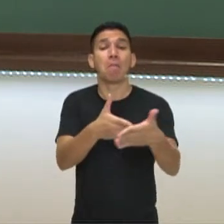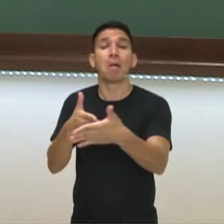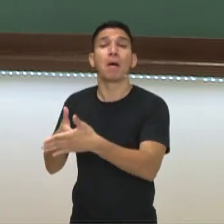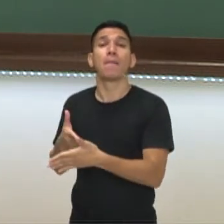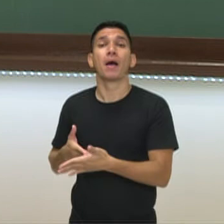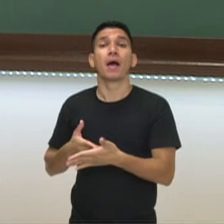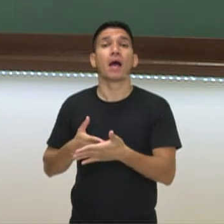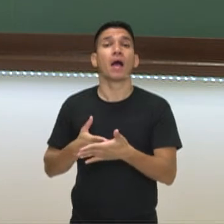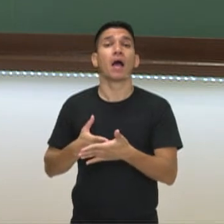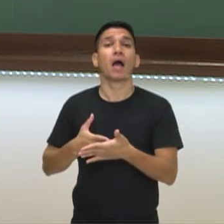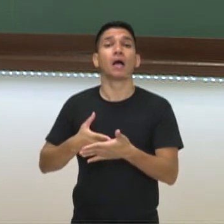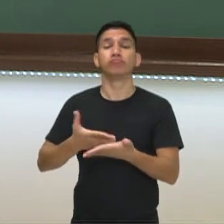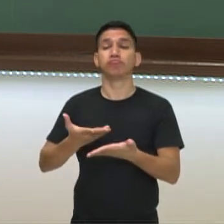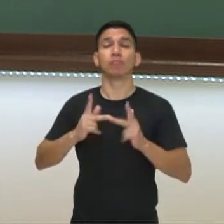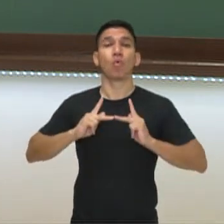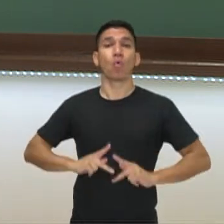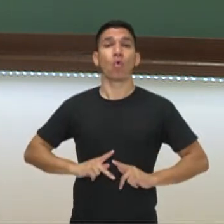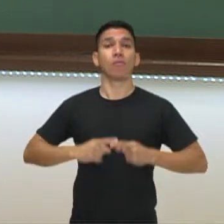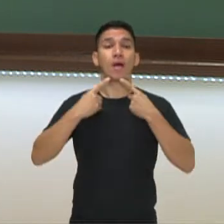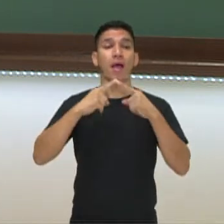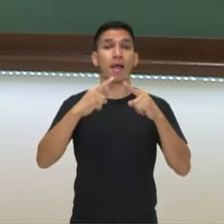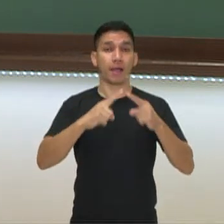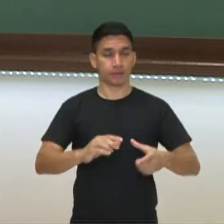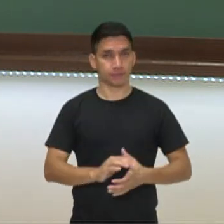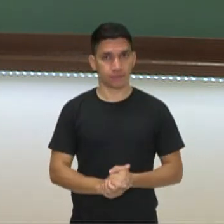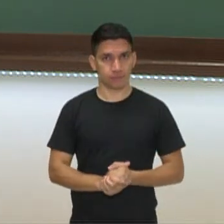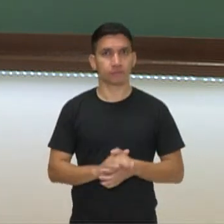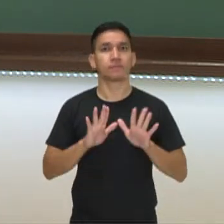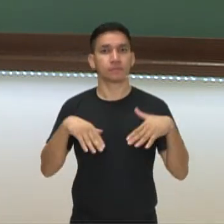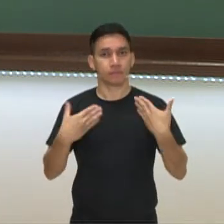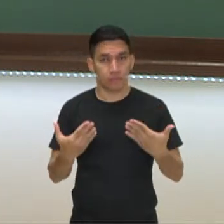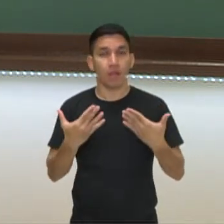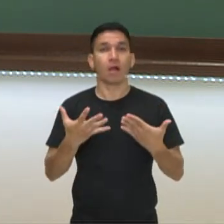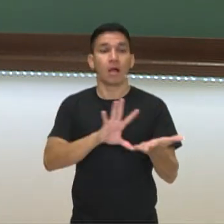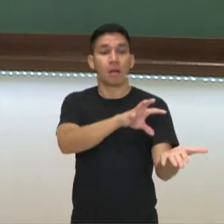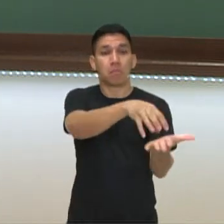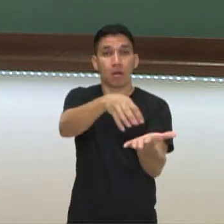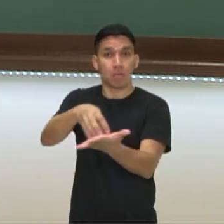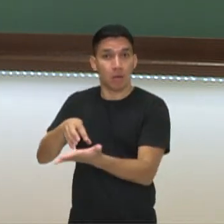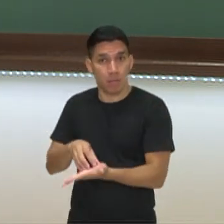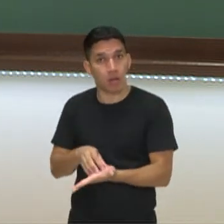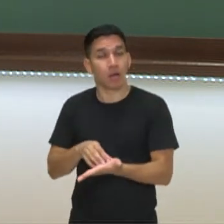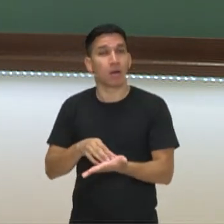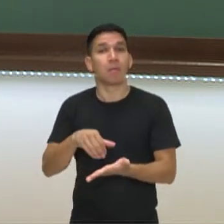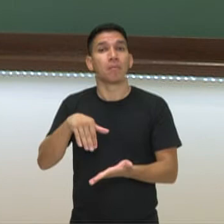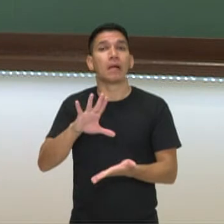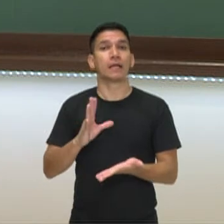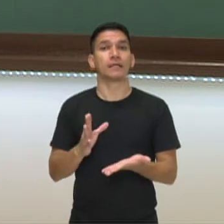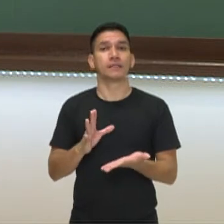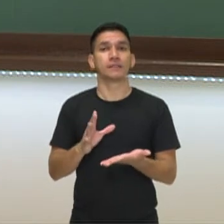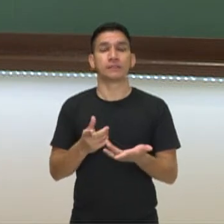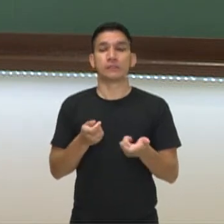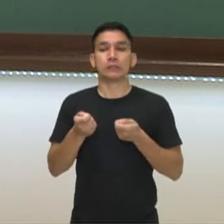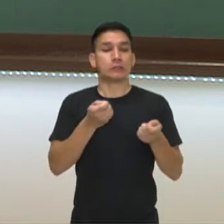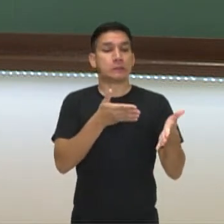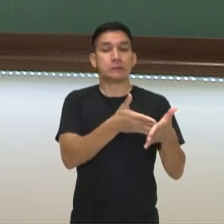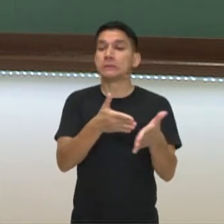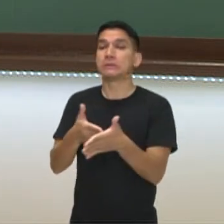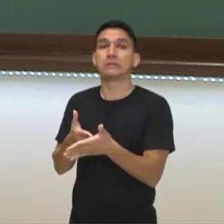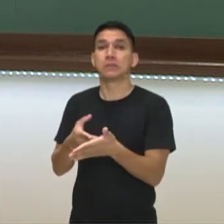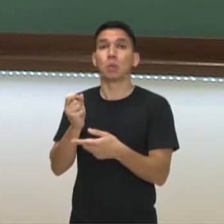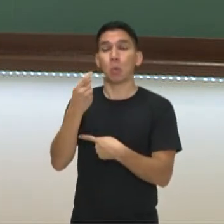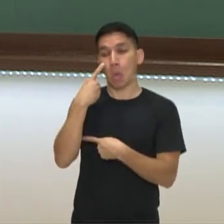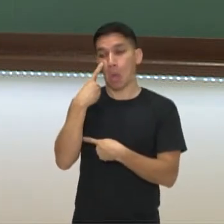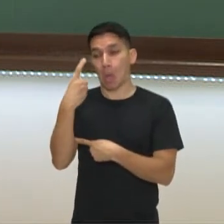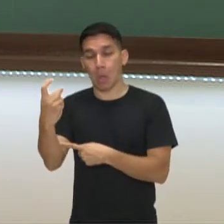questão crítica, primeiramente, né? Então, as instituições, elas ficam muito mais cerceadas, né, ao